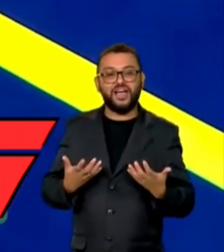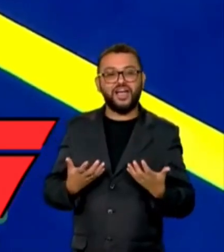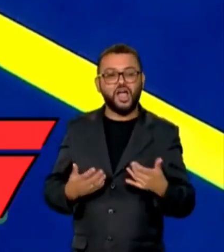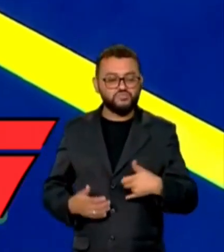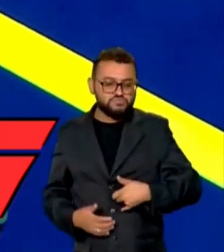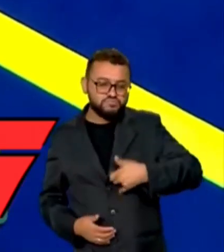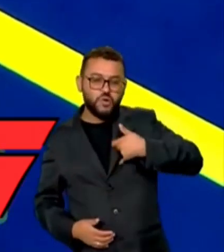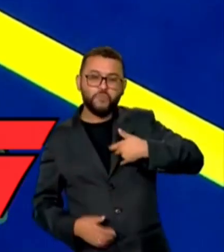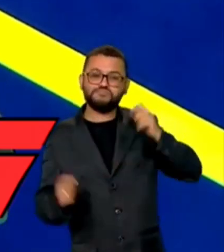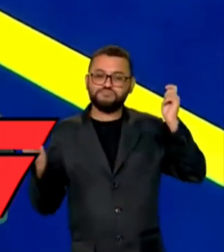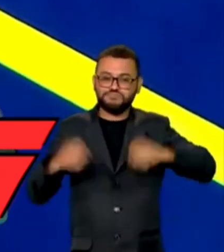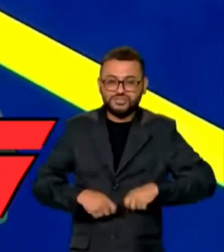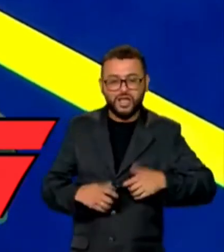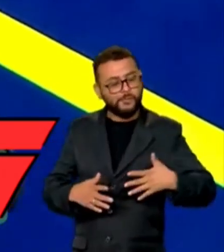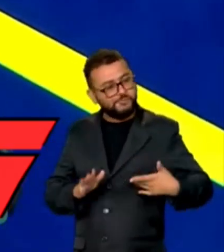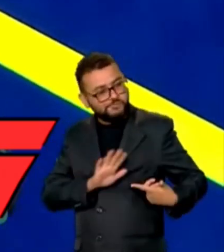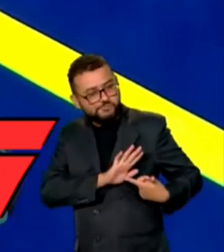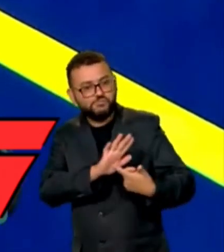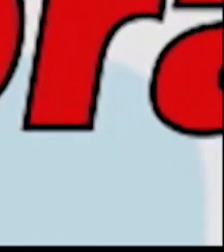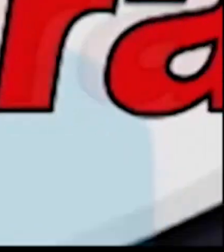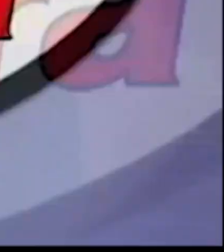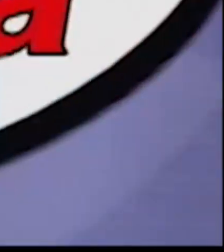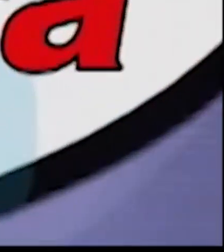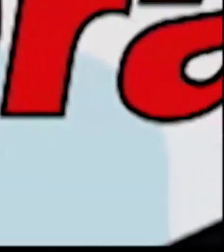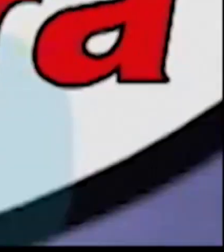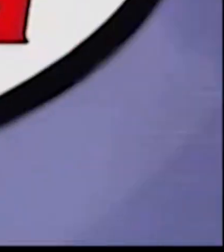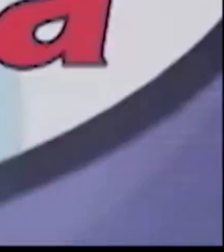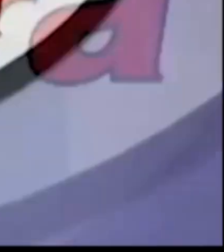Esse orgulho que nós temos que carregar dentro da gente.